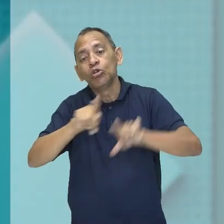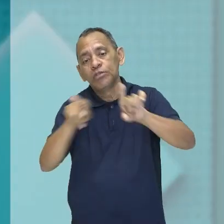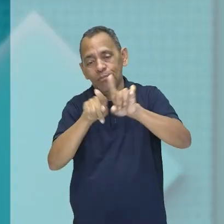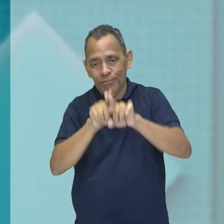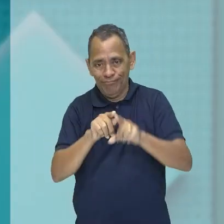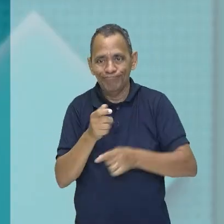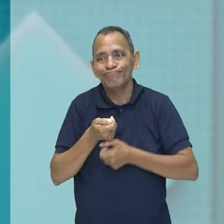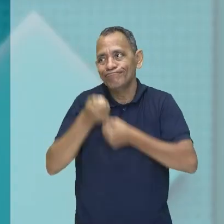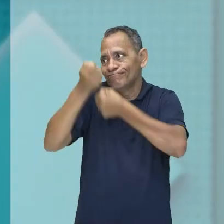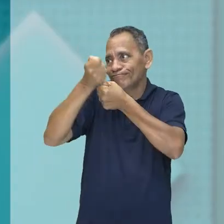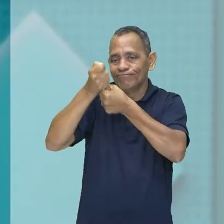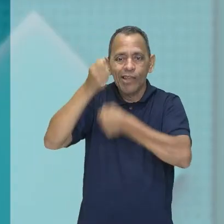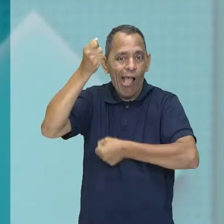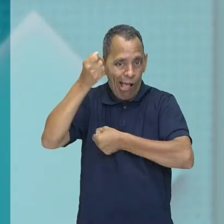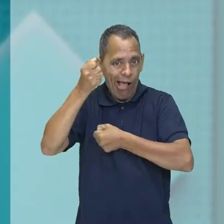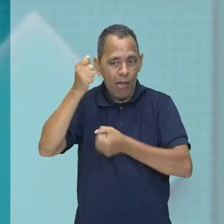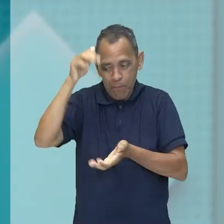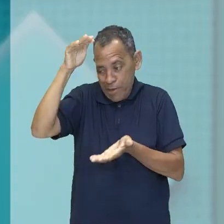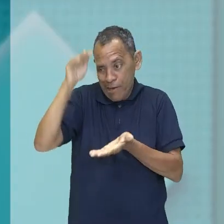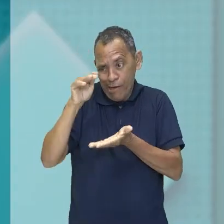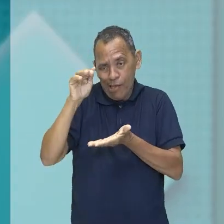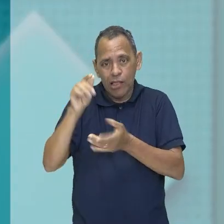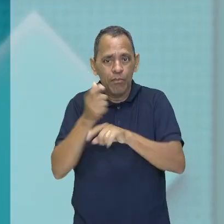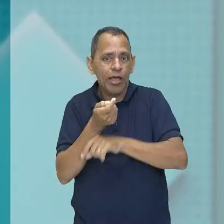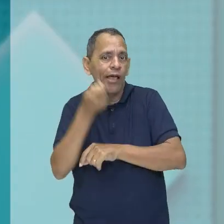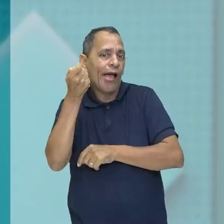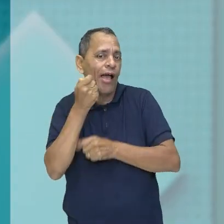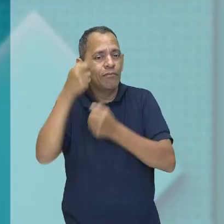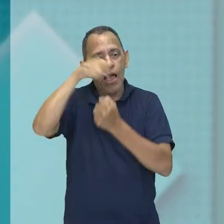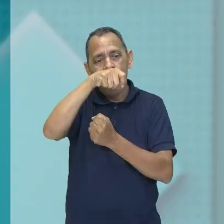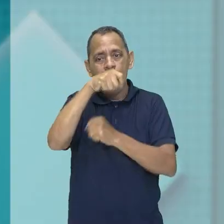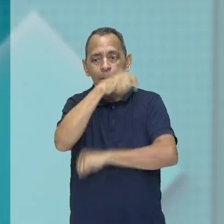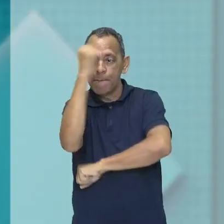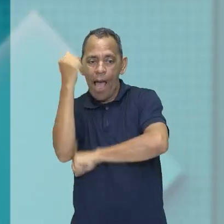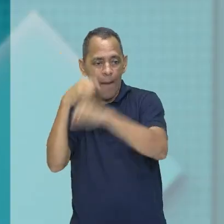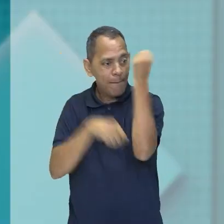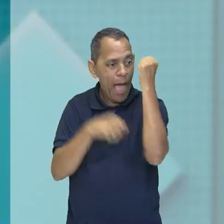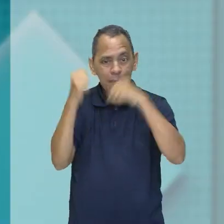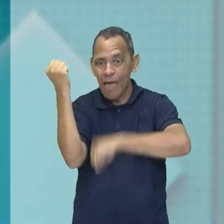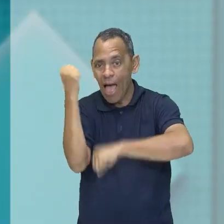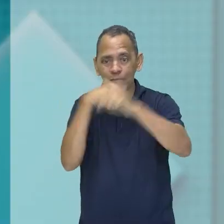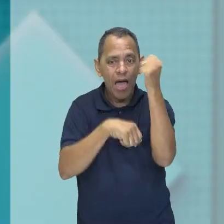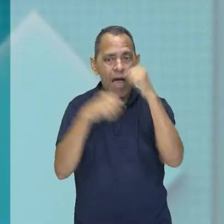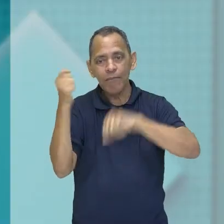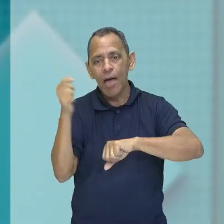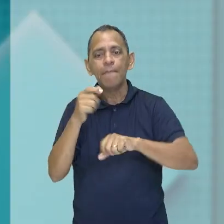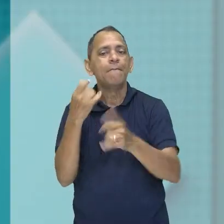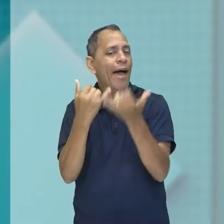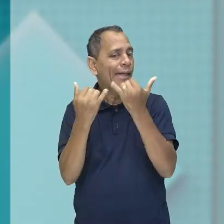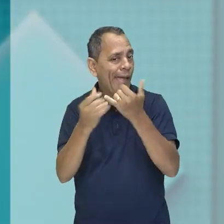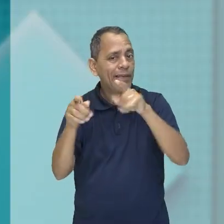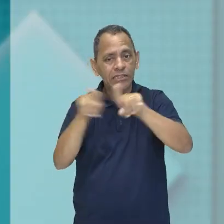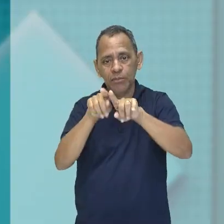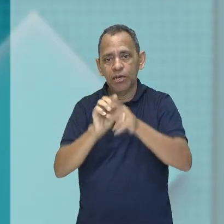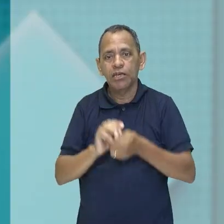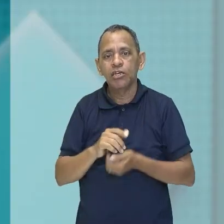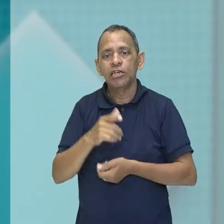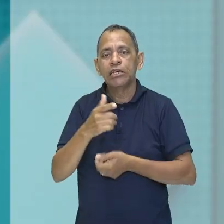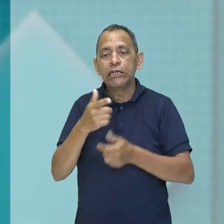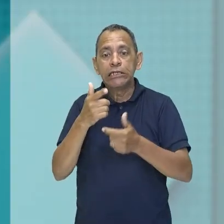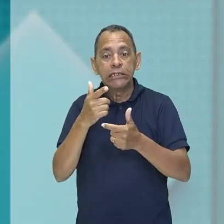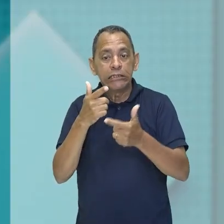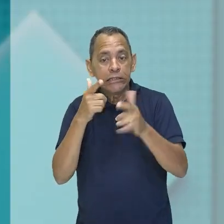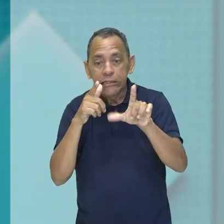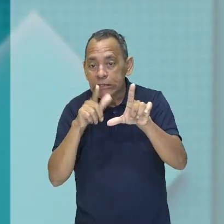para dar equilíbrio. É uma dança frenética, ele é o som de marchinha, ele não tem letra, só é o